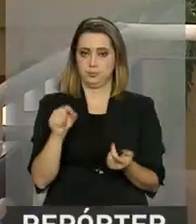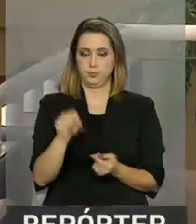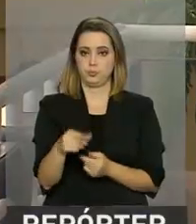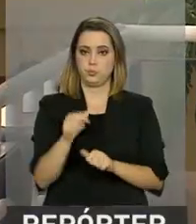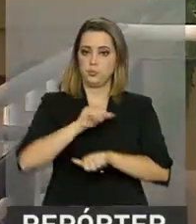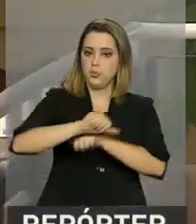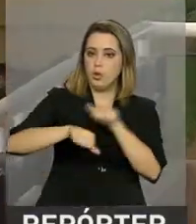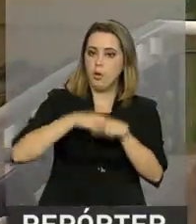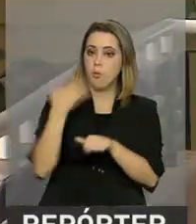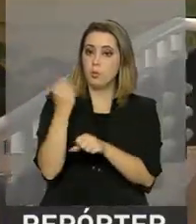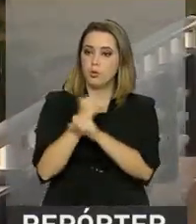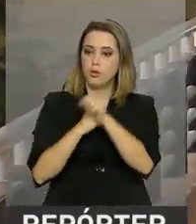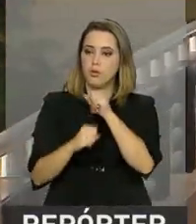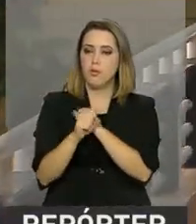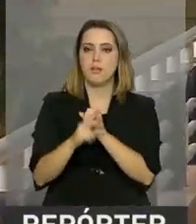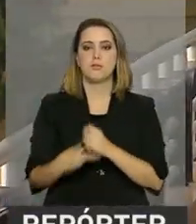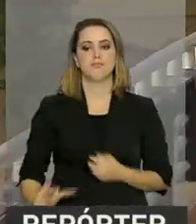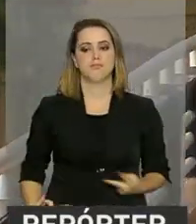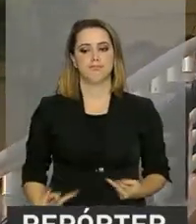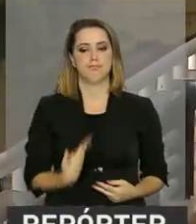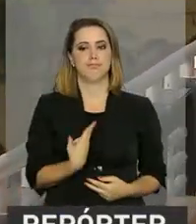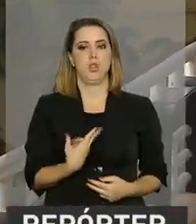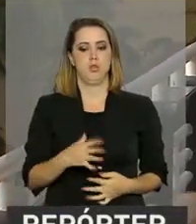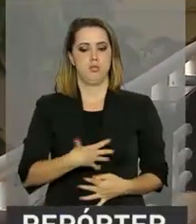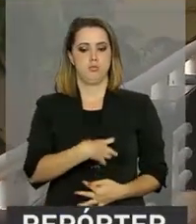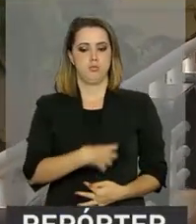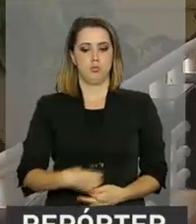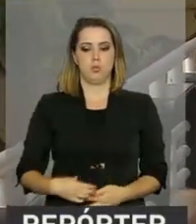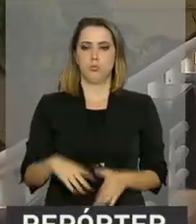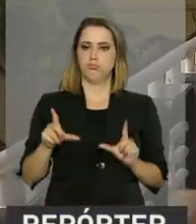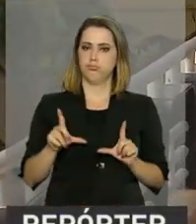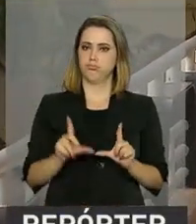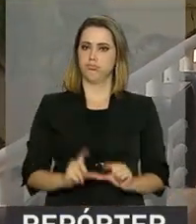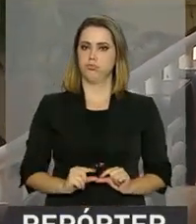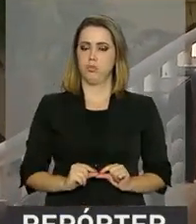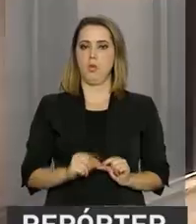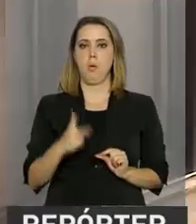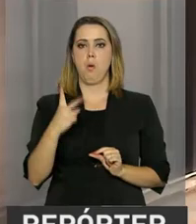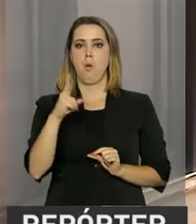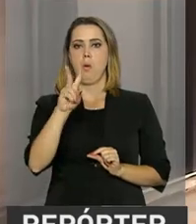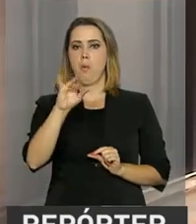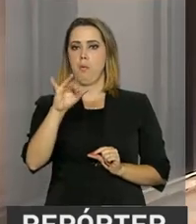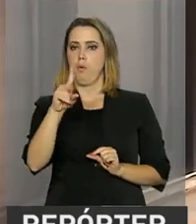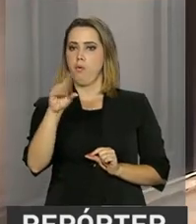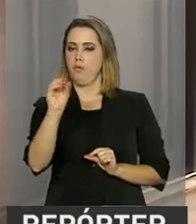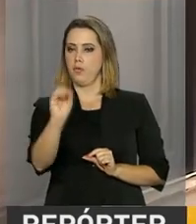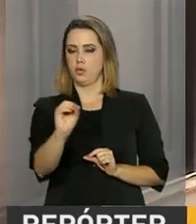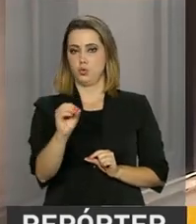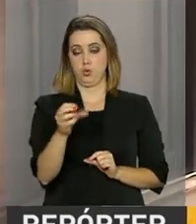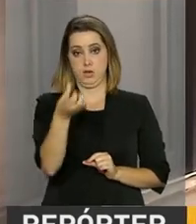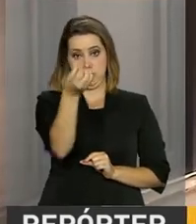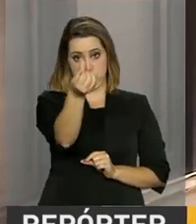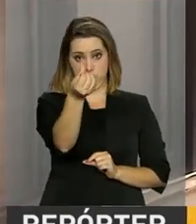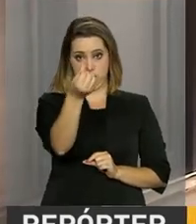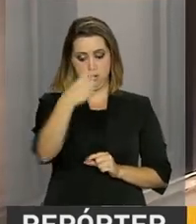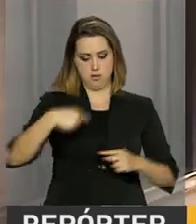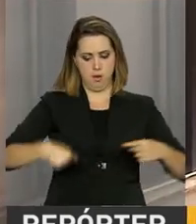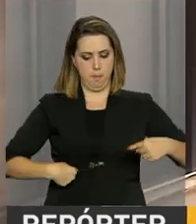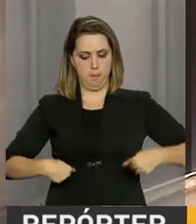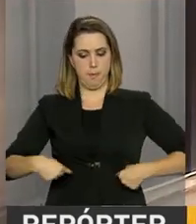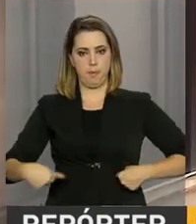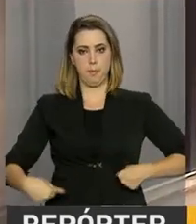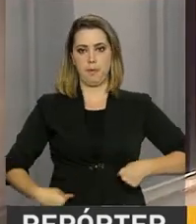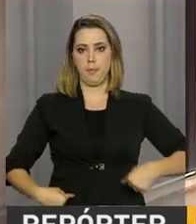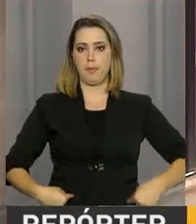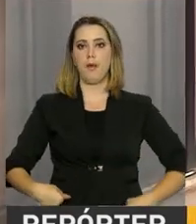passado, quando Grace fez a cirurgia de redução do estômago por videolaparoscopia. Eles fazem 6 furos no nosso